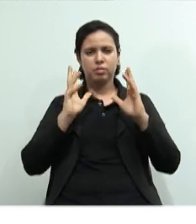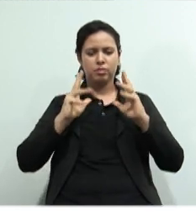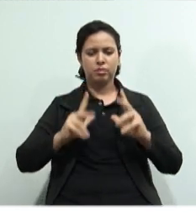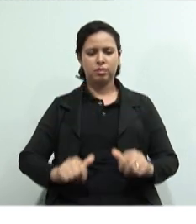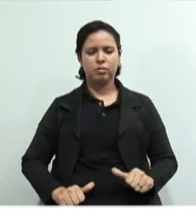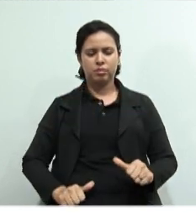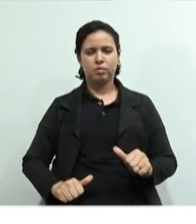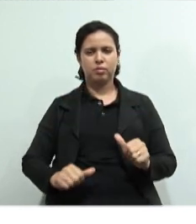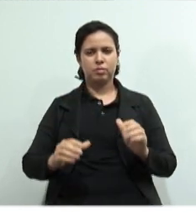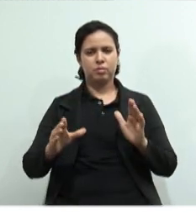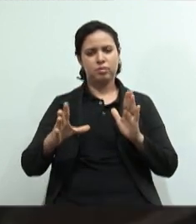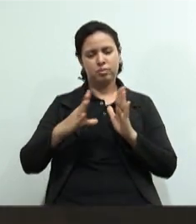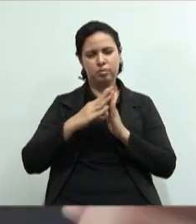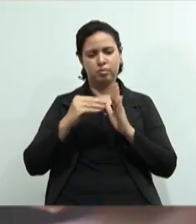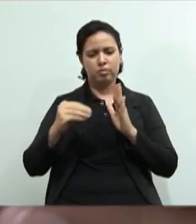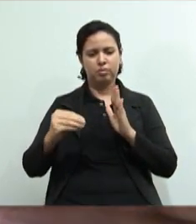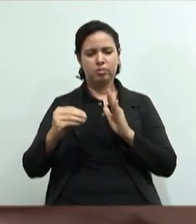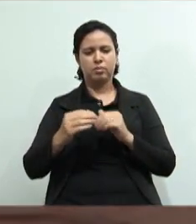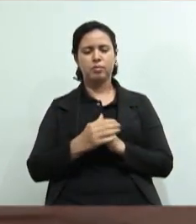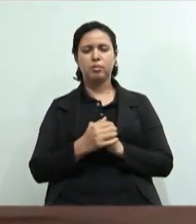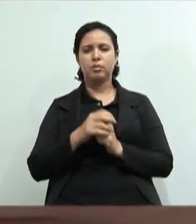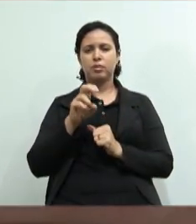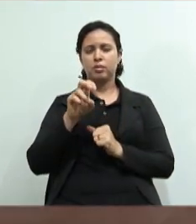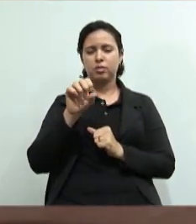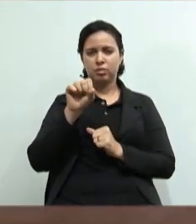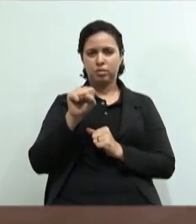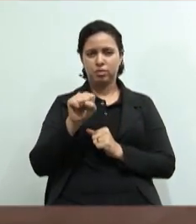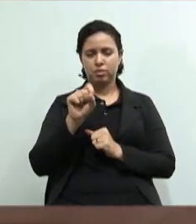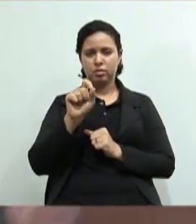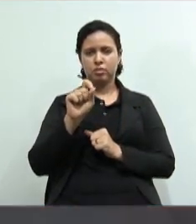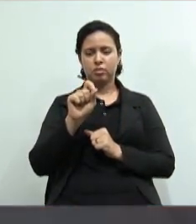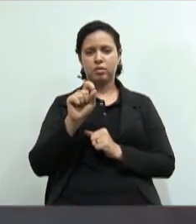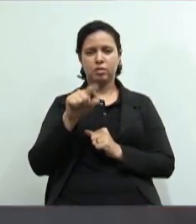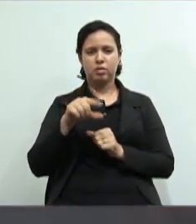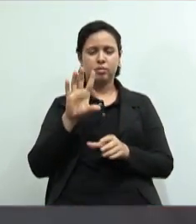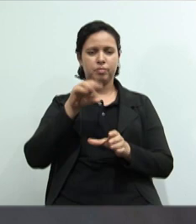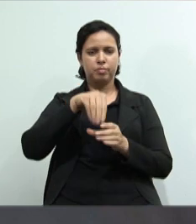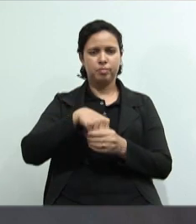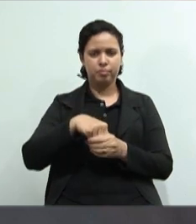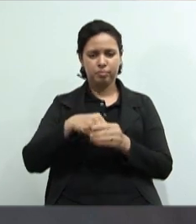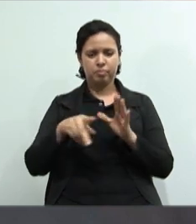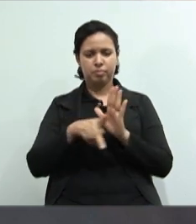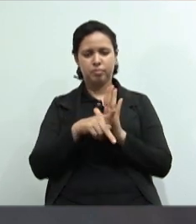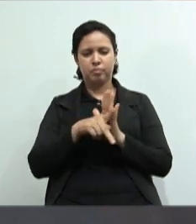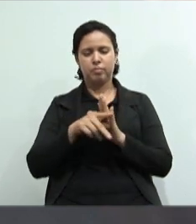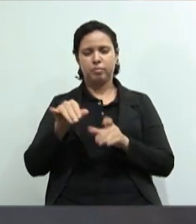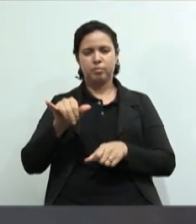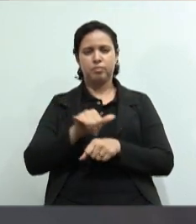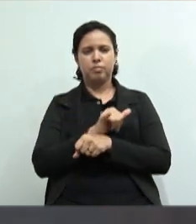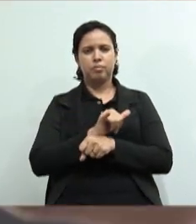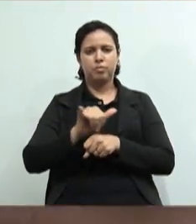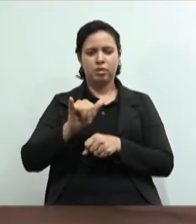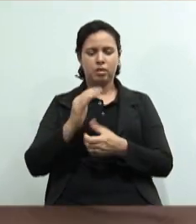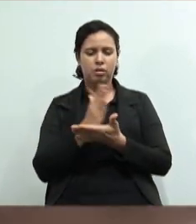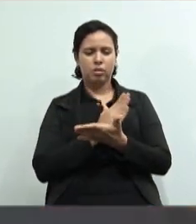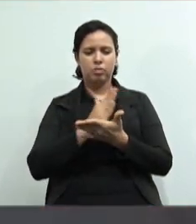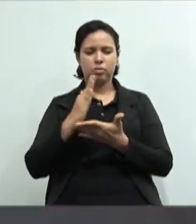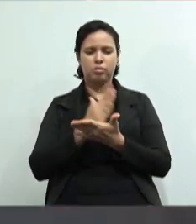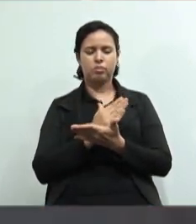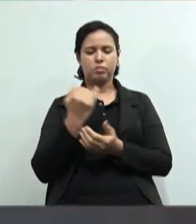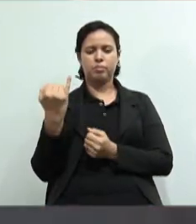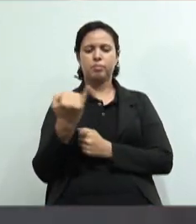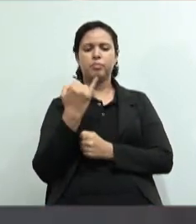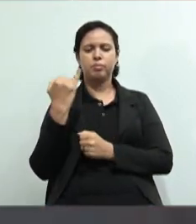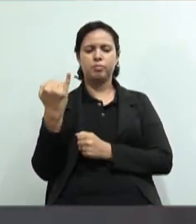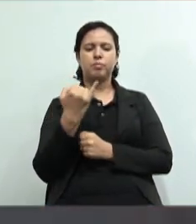e padronização. O 5S normalmente é implementado como um plano estratégico para que alguns aspectos